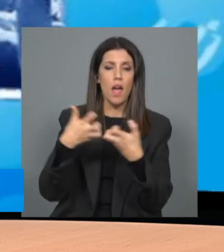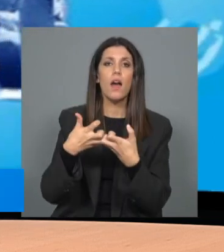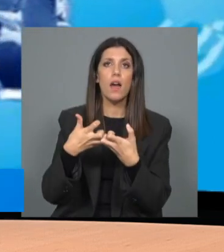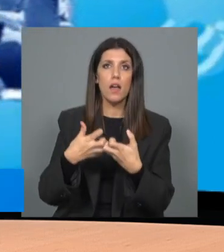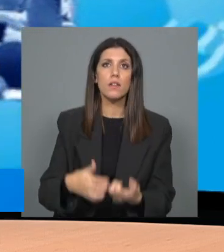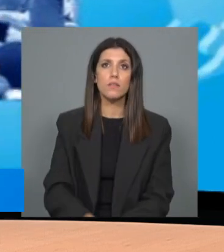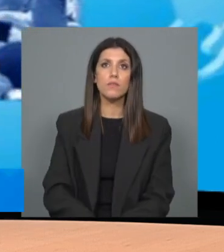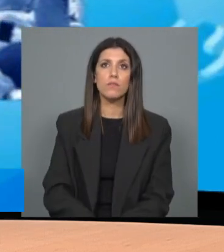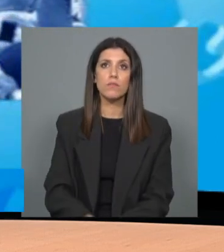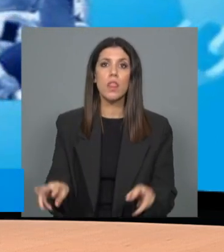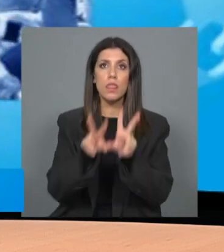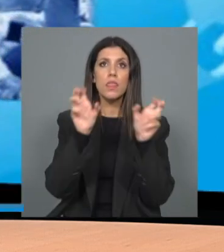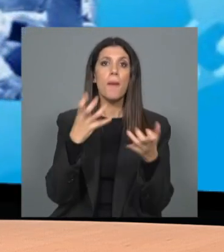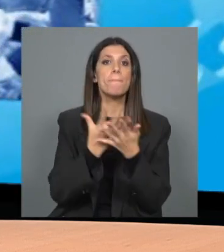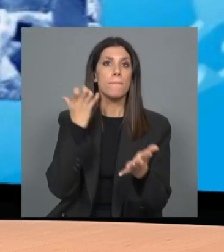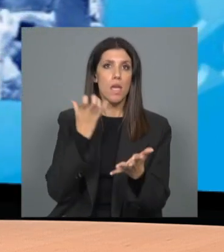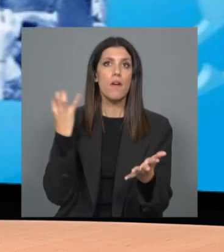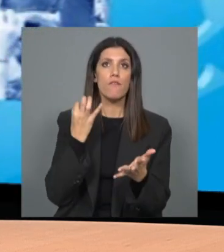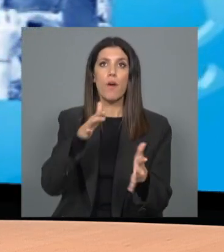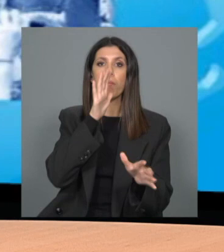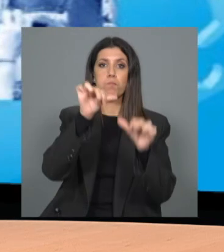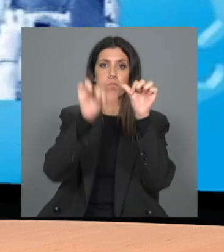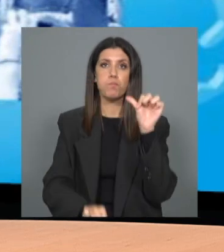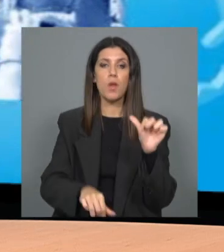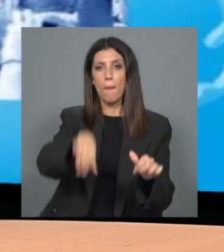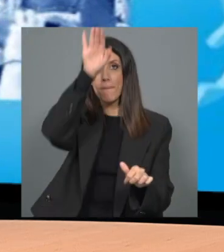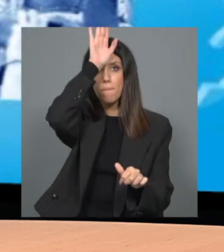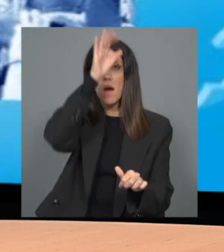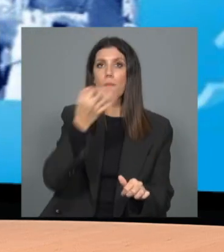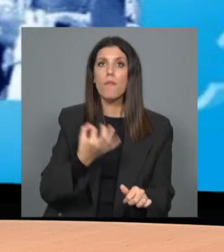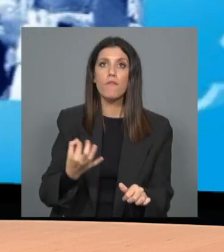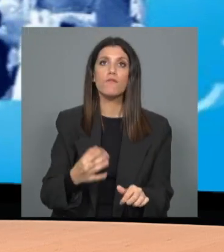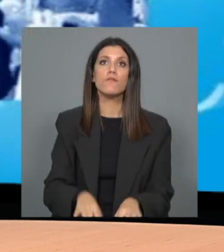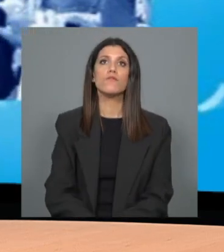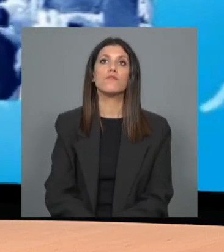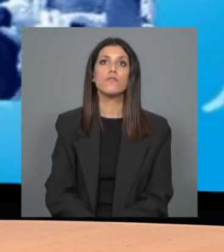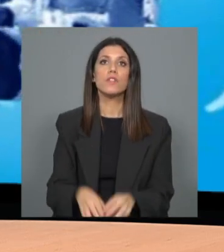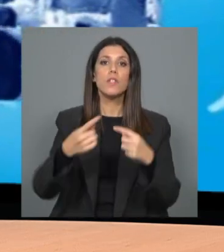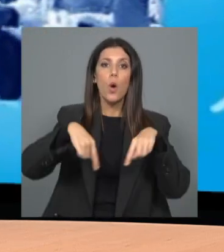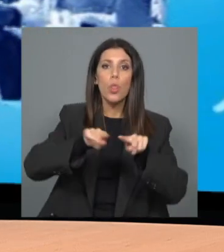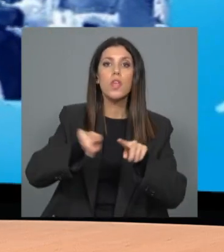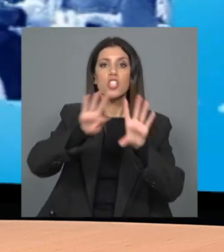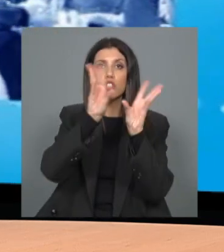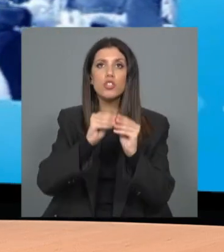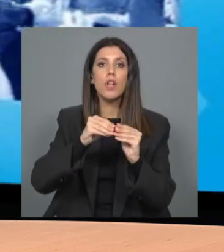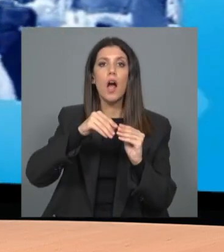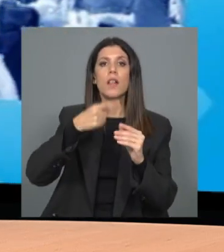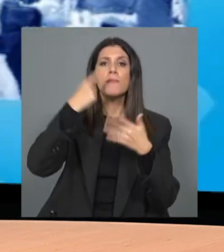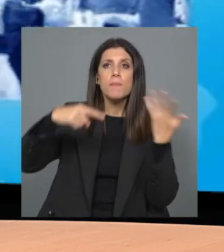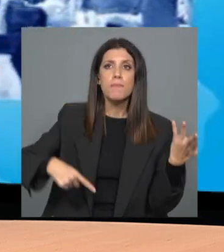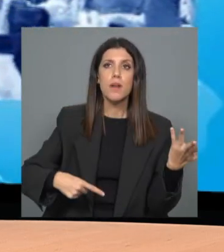e foi um tema muito marcante nas intervenções do Papa, no Ângelus, na audiência geral, sistematicamente, pelo menos deixando no